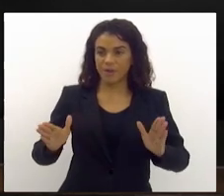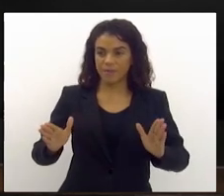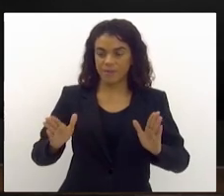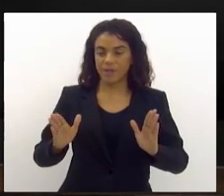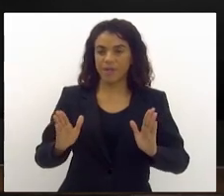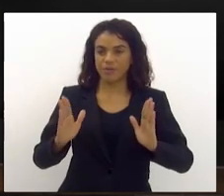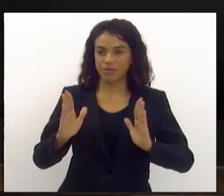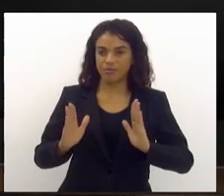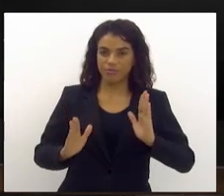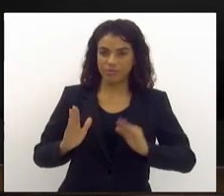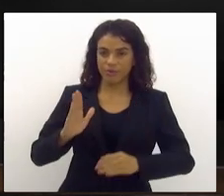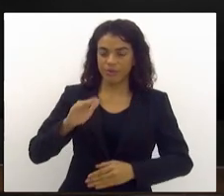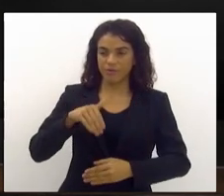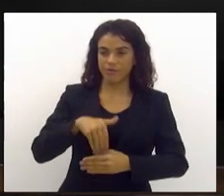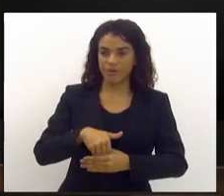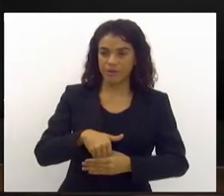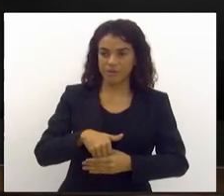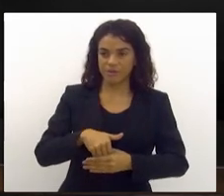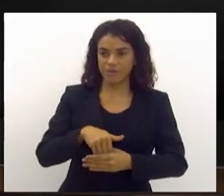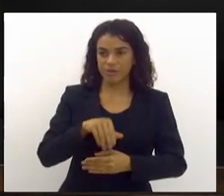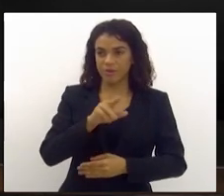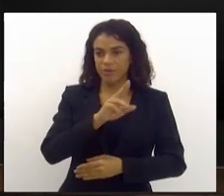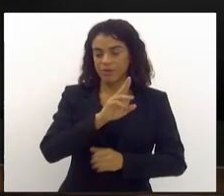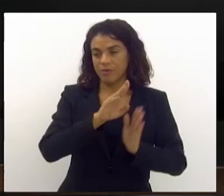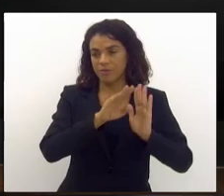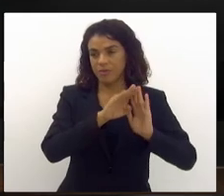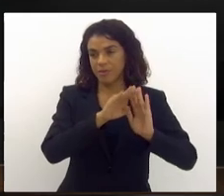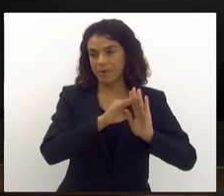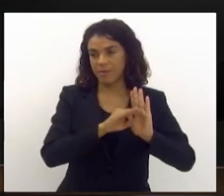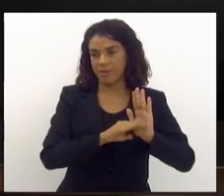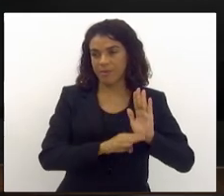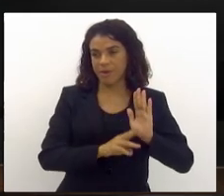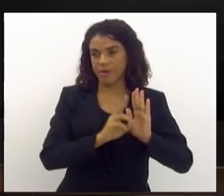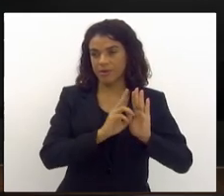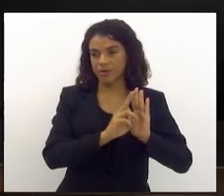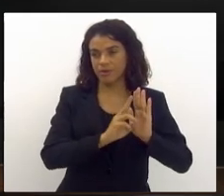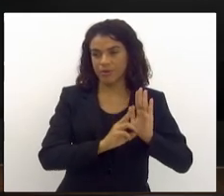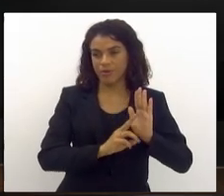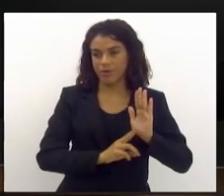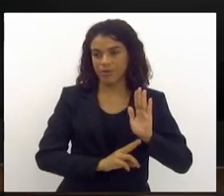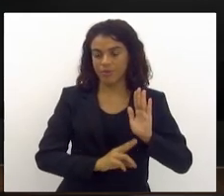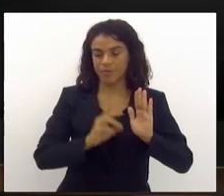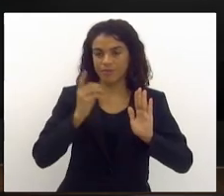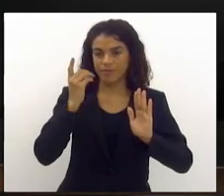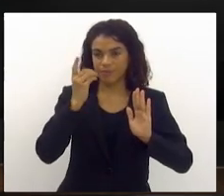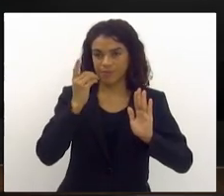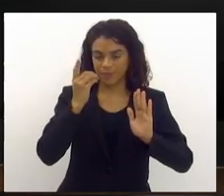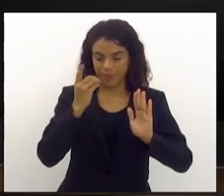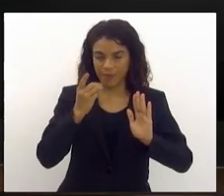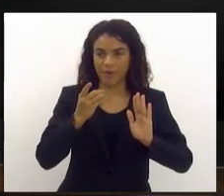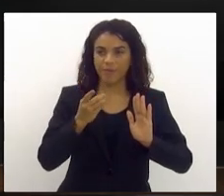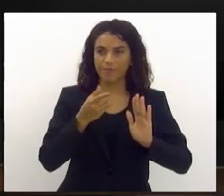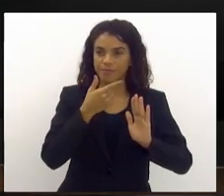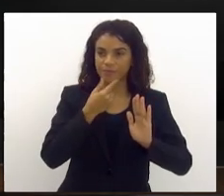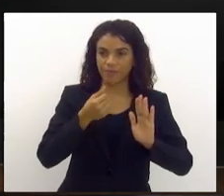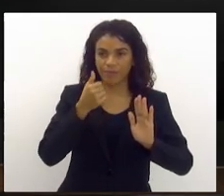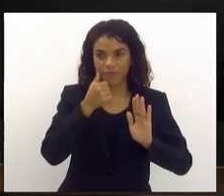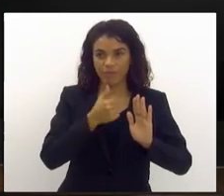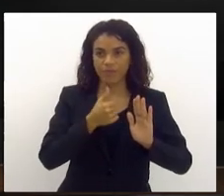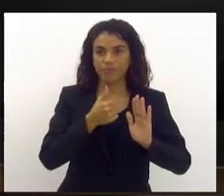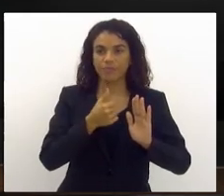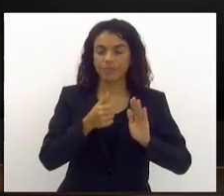aberto o processo de votação nominal no painel. Senhores e senhoras deputados, para encaminhar